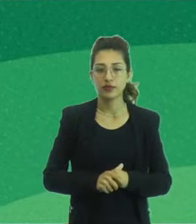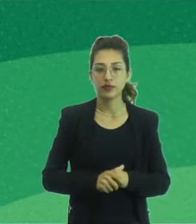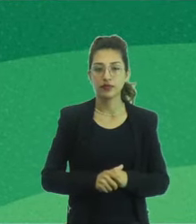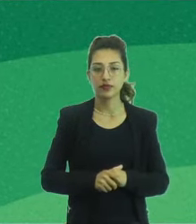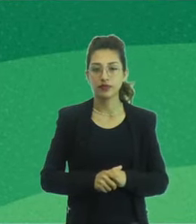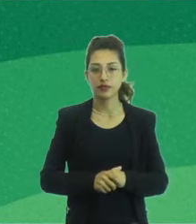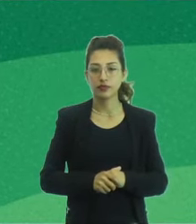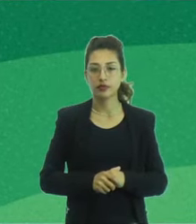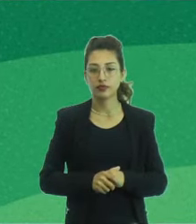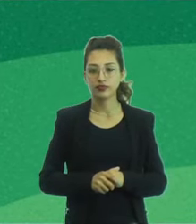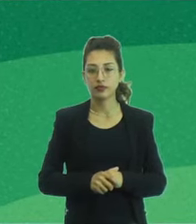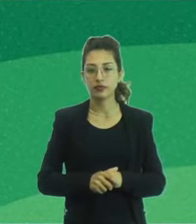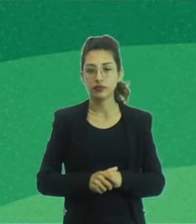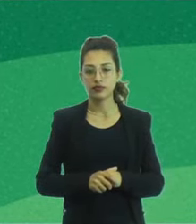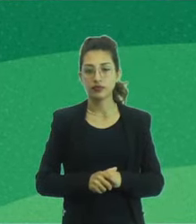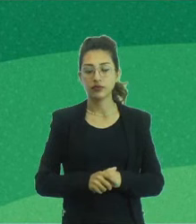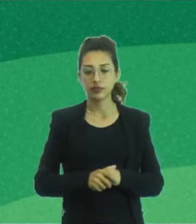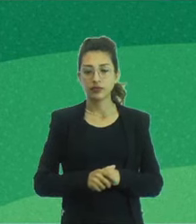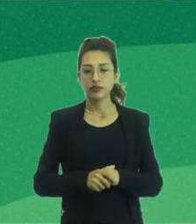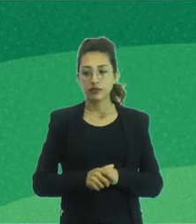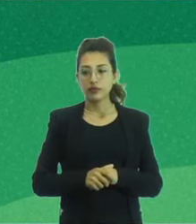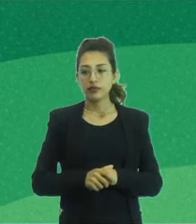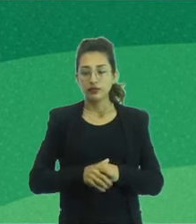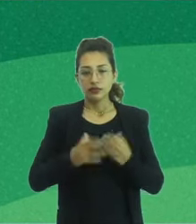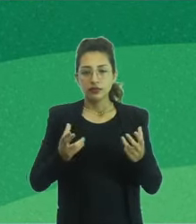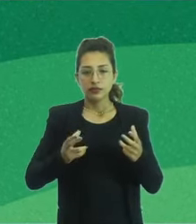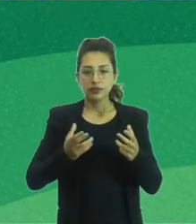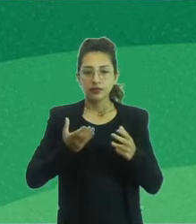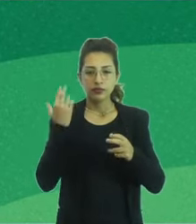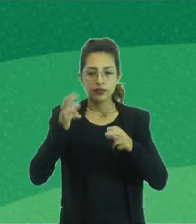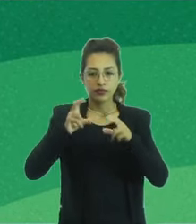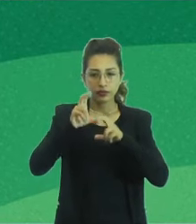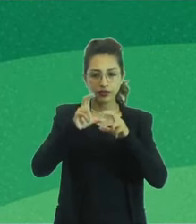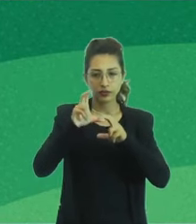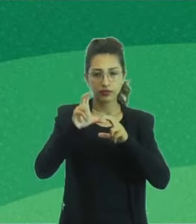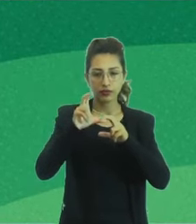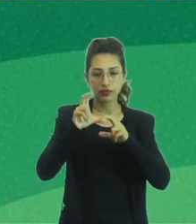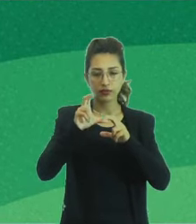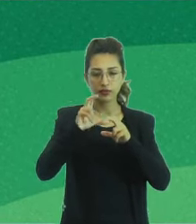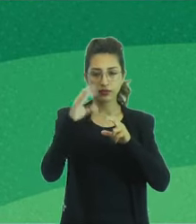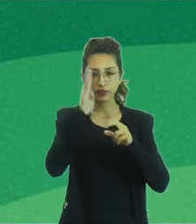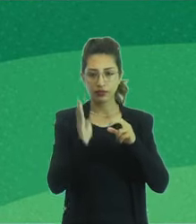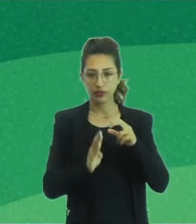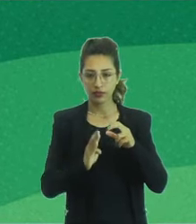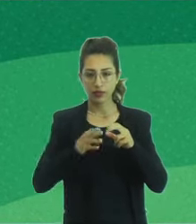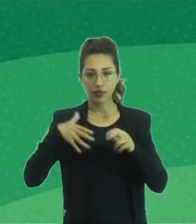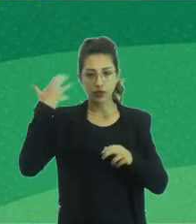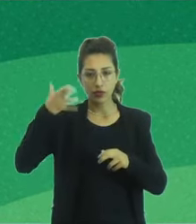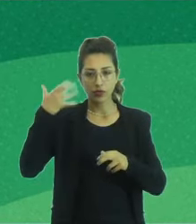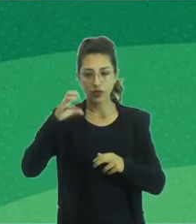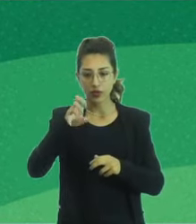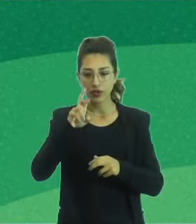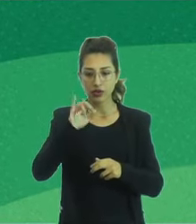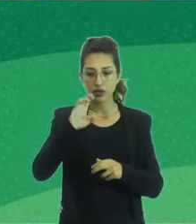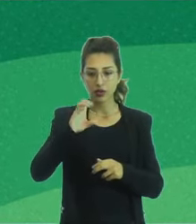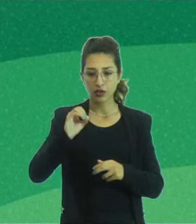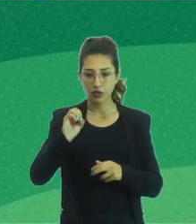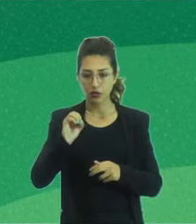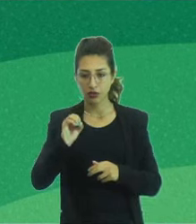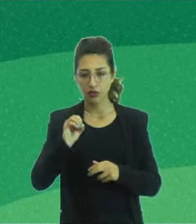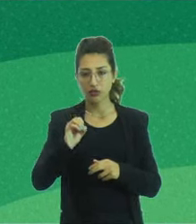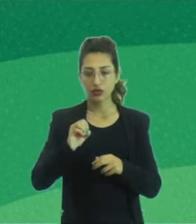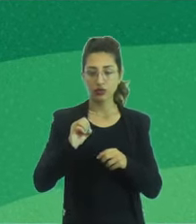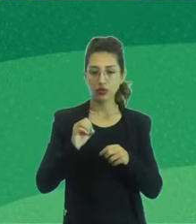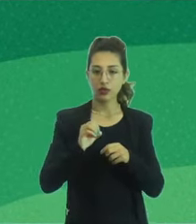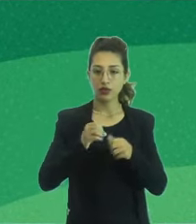eu tava na última Python Brasil tava vendo uma palestra do Érico e o Érico disse uma coisa que ficou assim